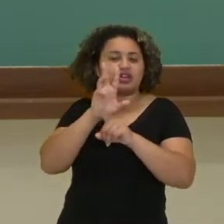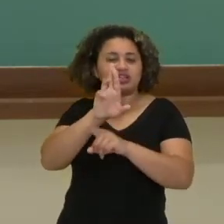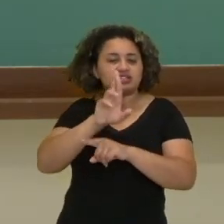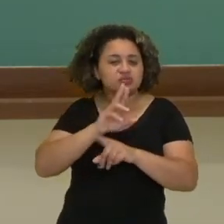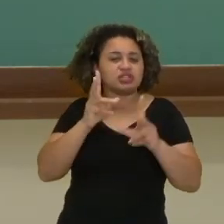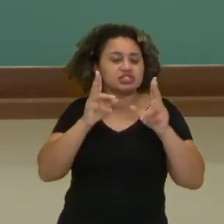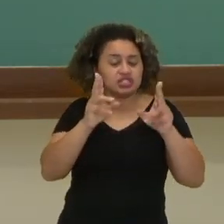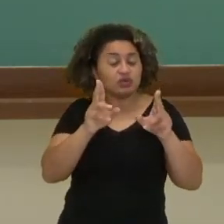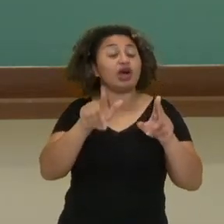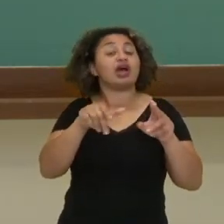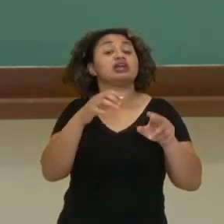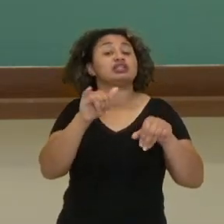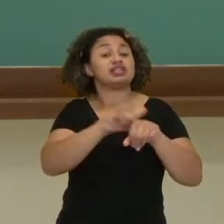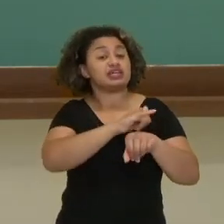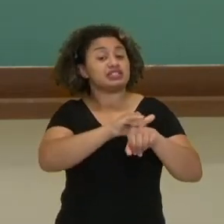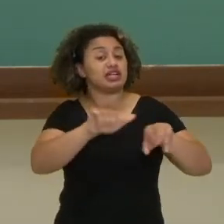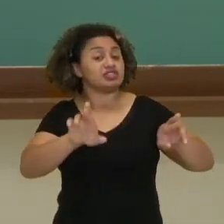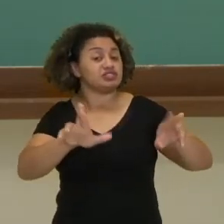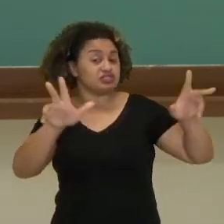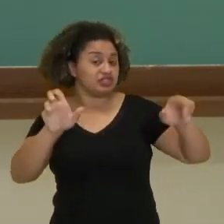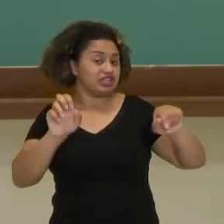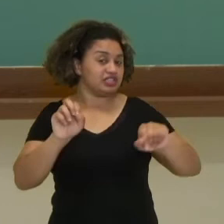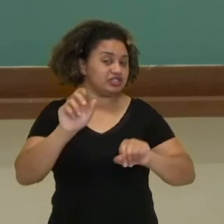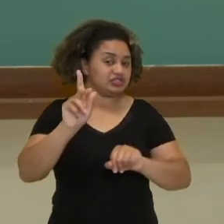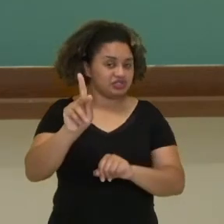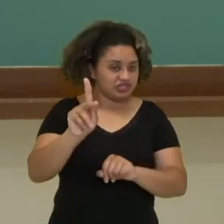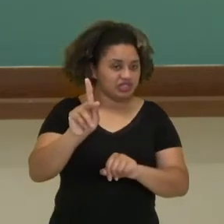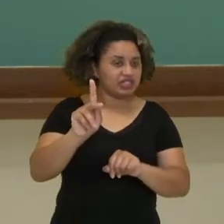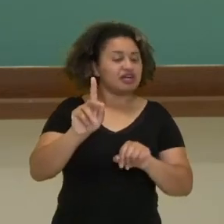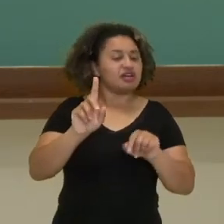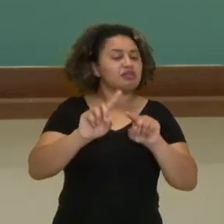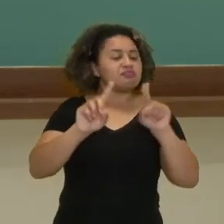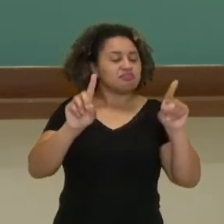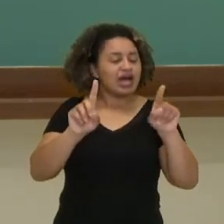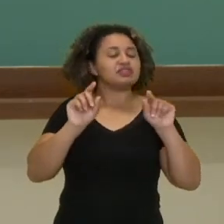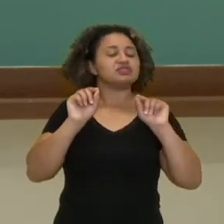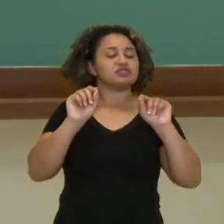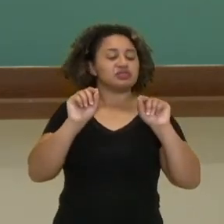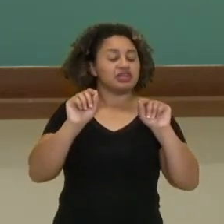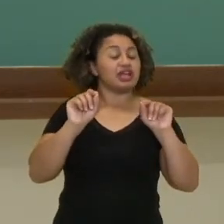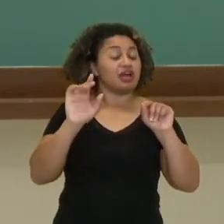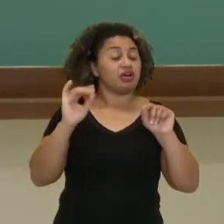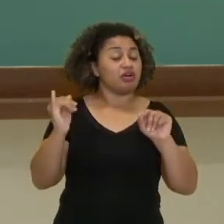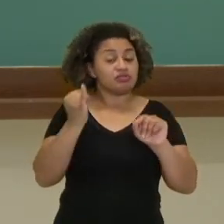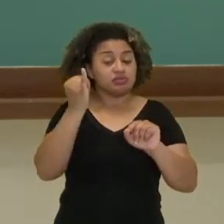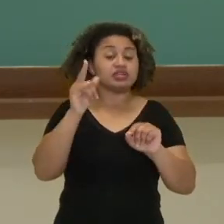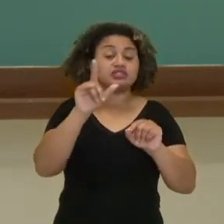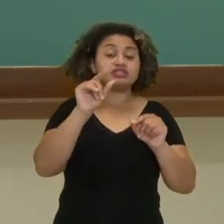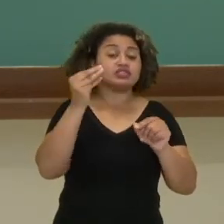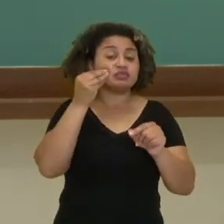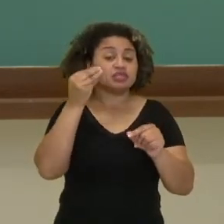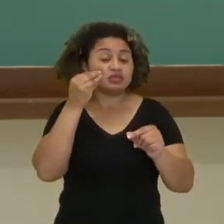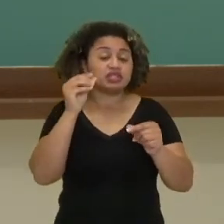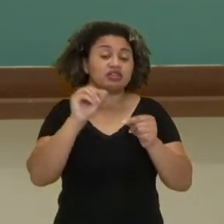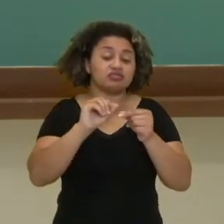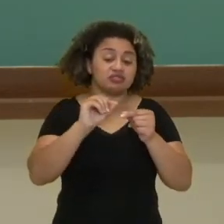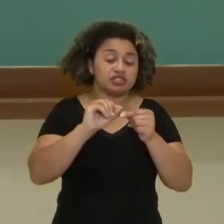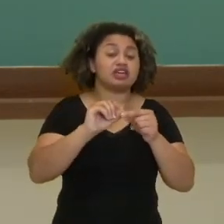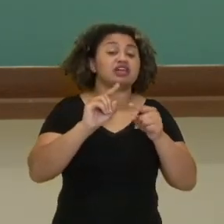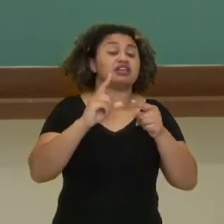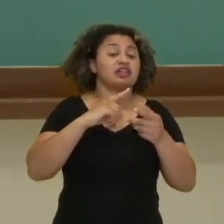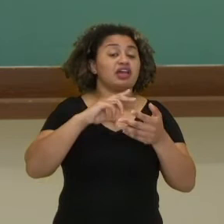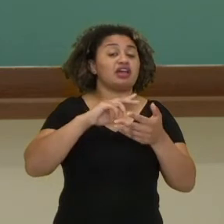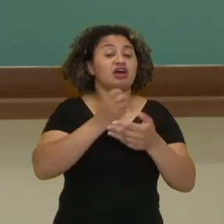da forma que a professora fez, tudo bem? Mas o que não é errado, tá? Existem outras formas